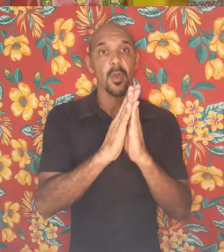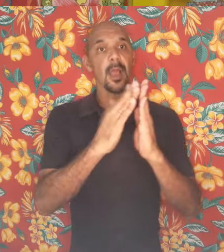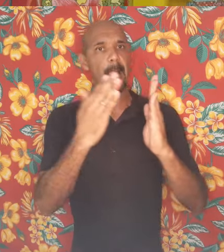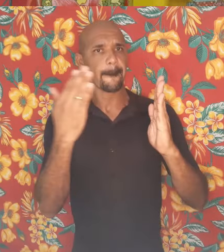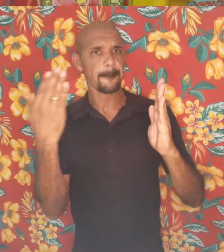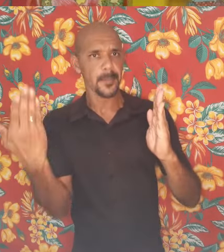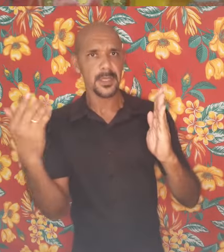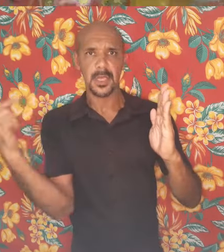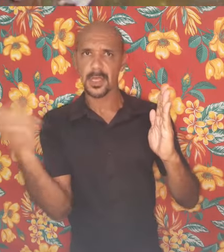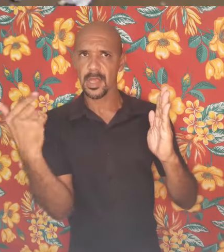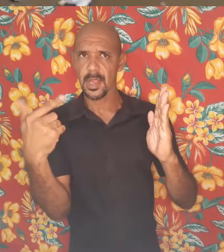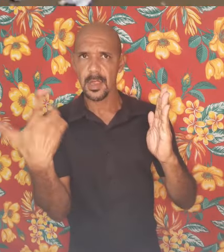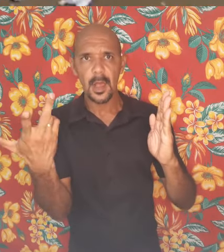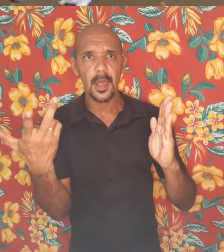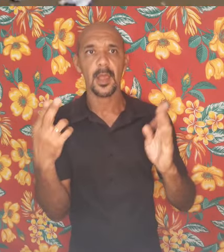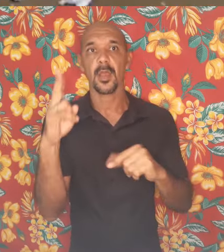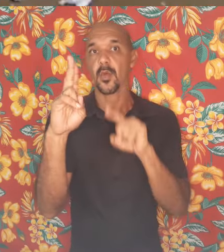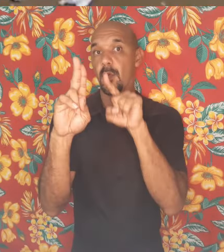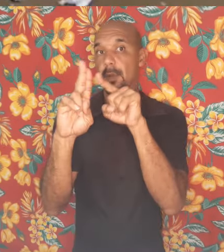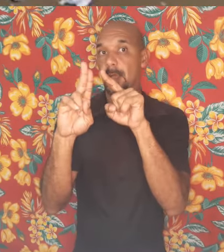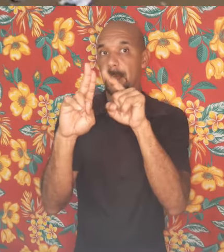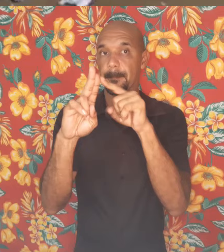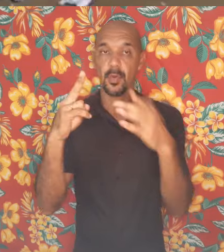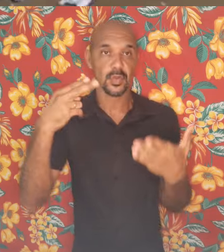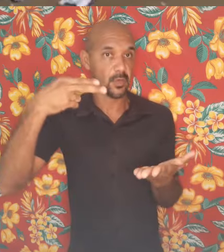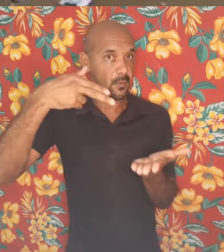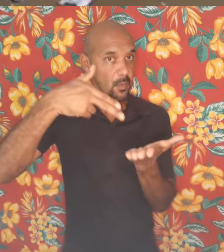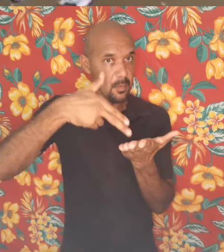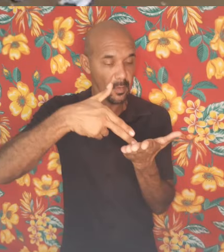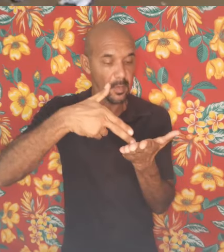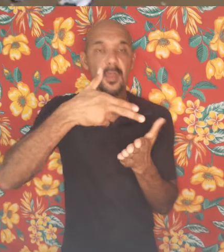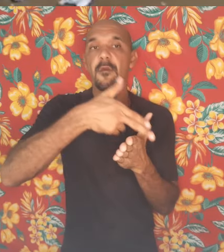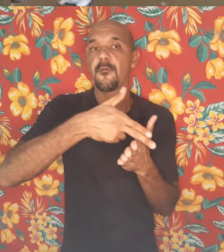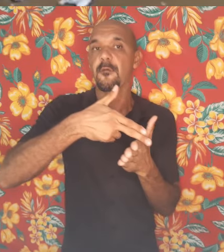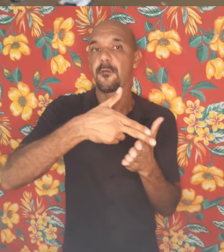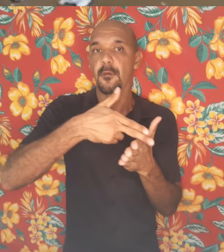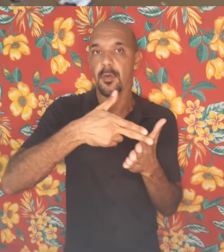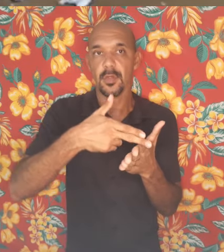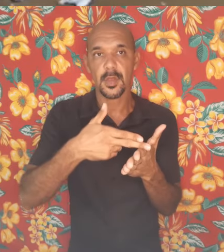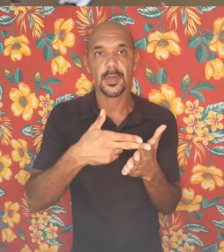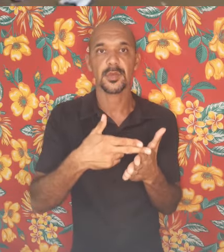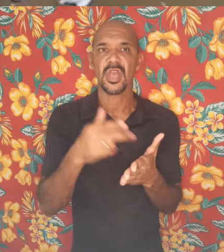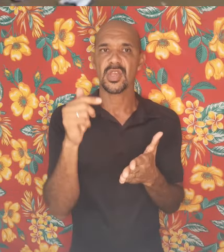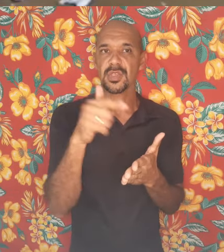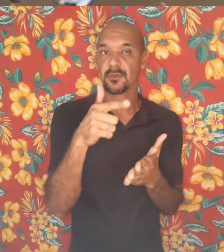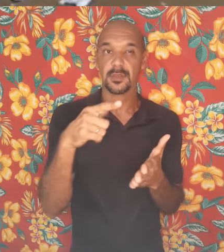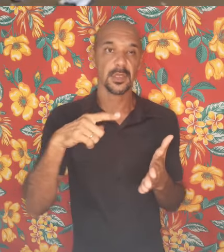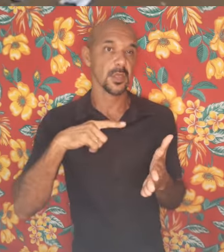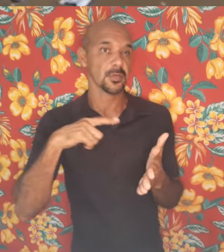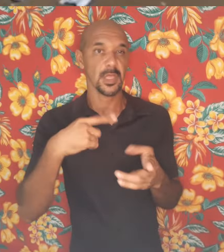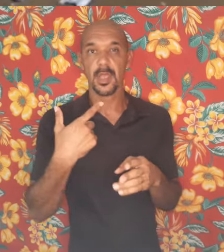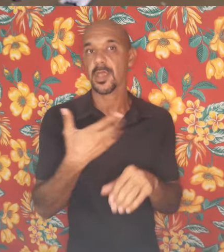Como é que eu vou fazer isso? Com a ponta do estilete eu vou enfiando ele aqui, ó. Se você não tem muita experiência na utilização